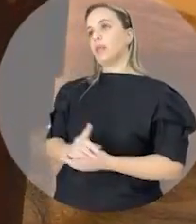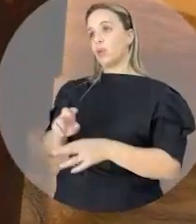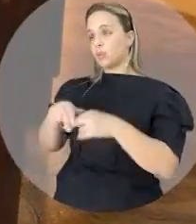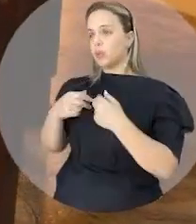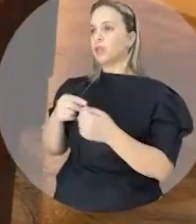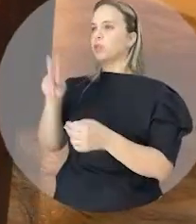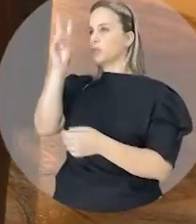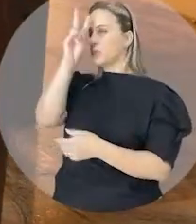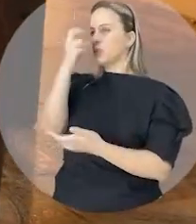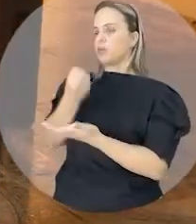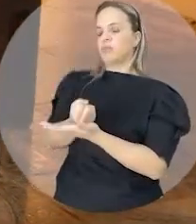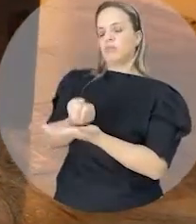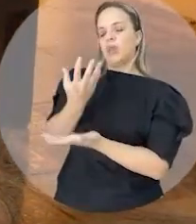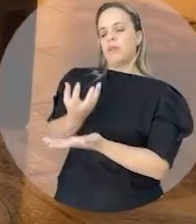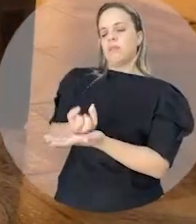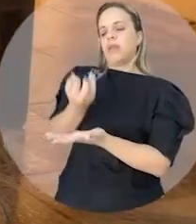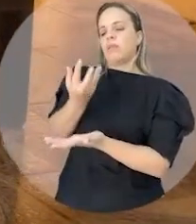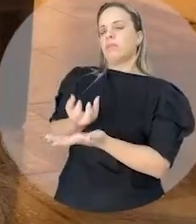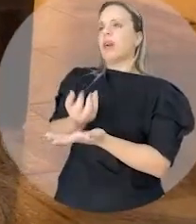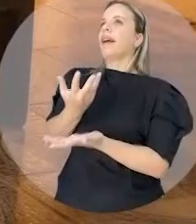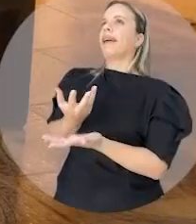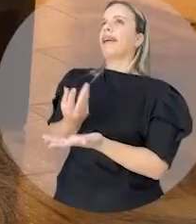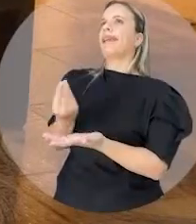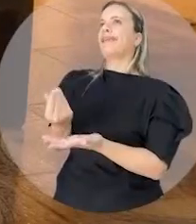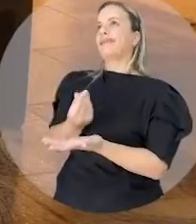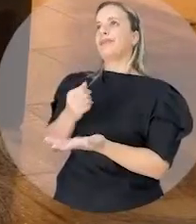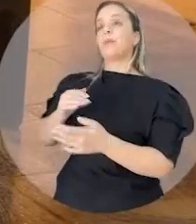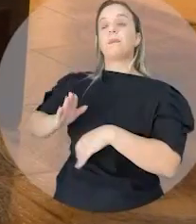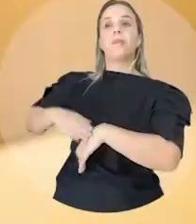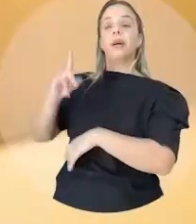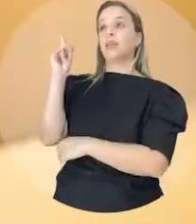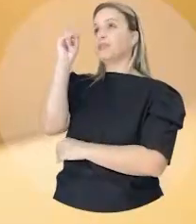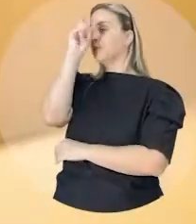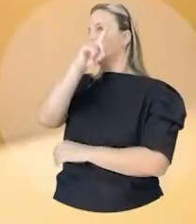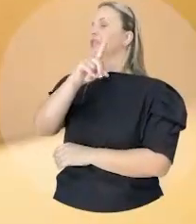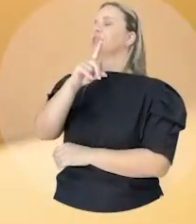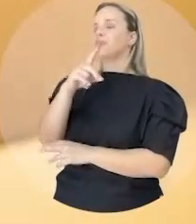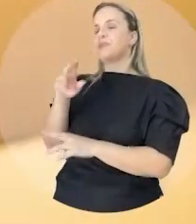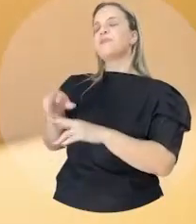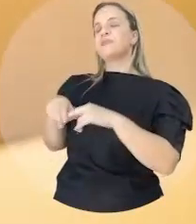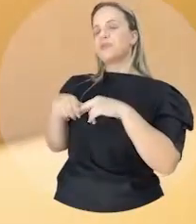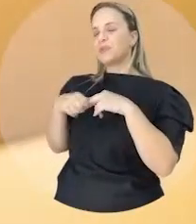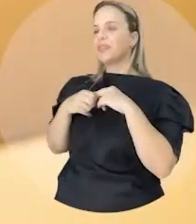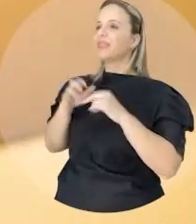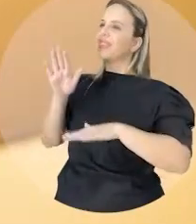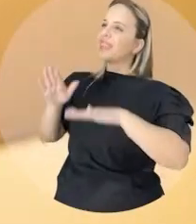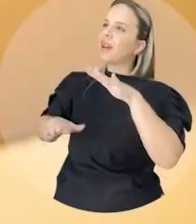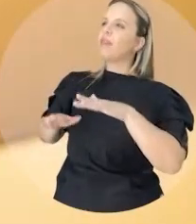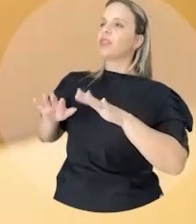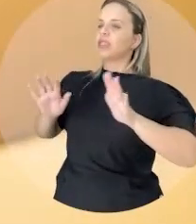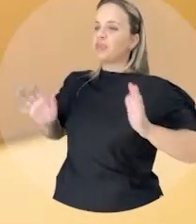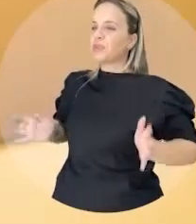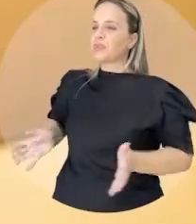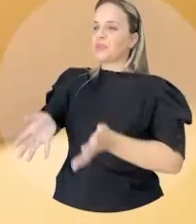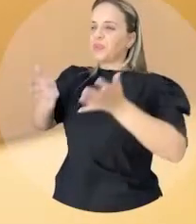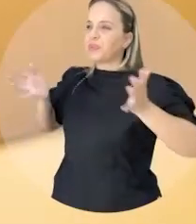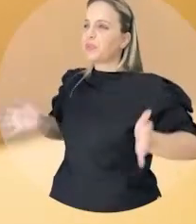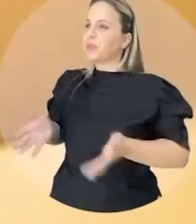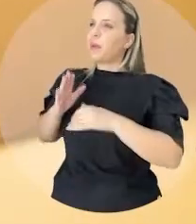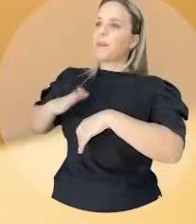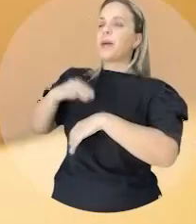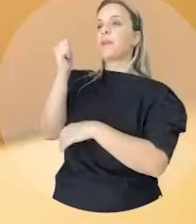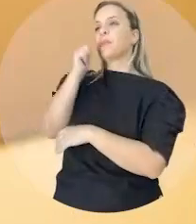ficção, ela é bem mais trabalhosa. Então, talvez por isso que a gente incentive tanto